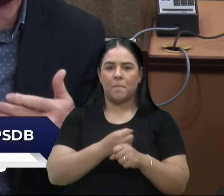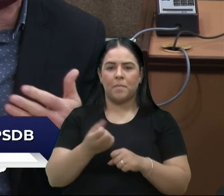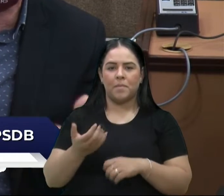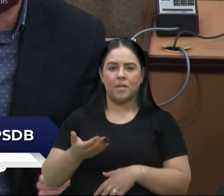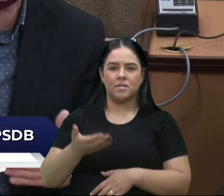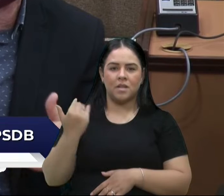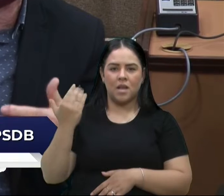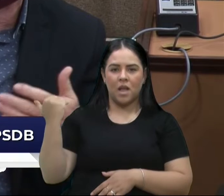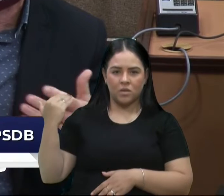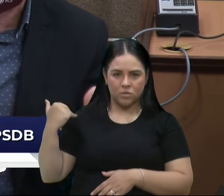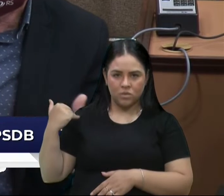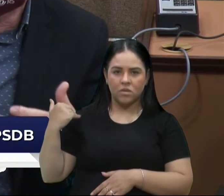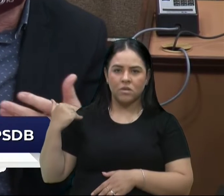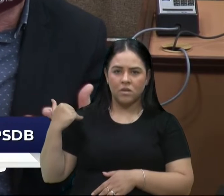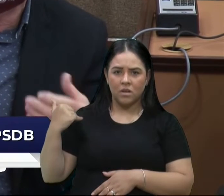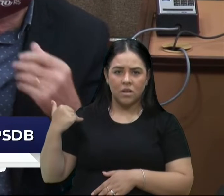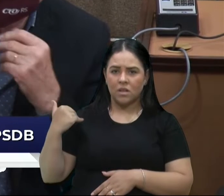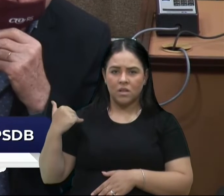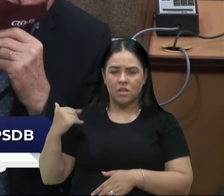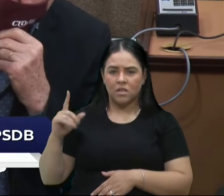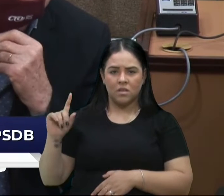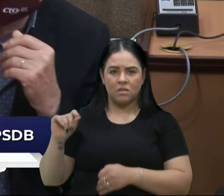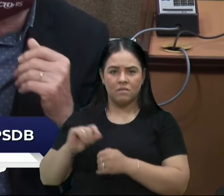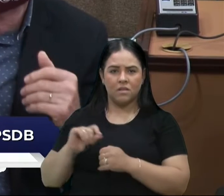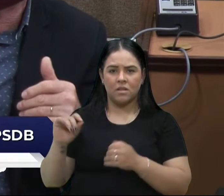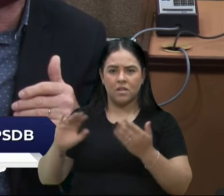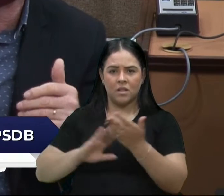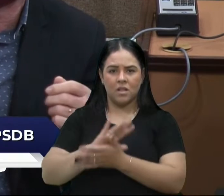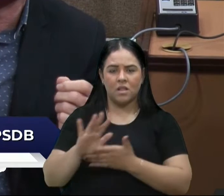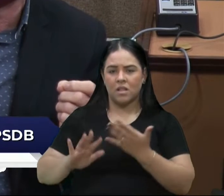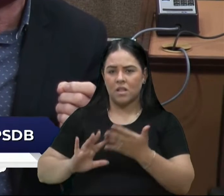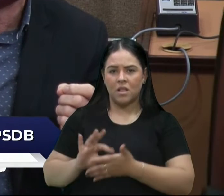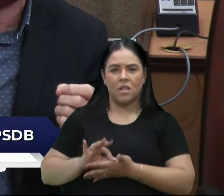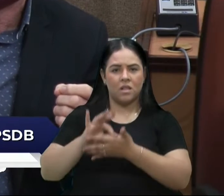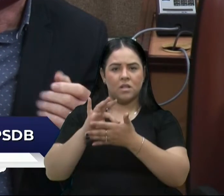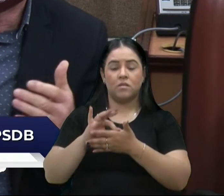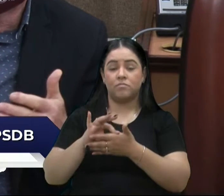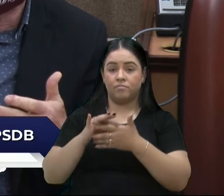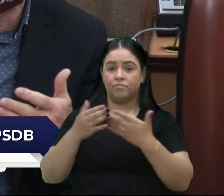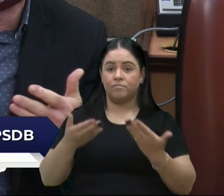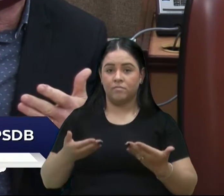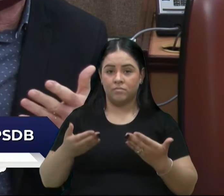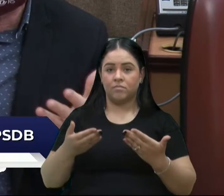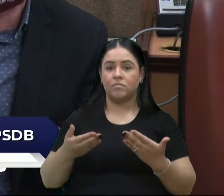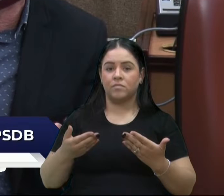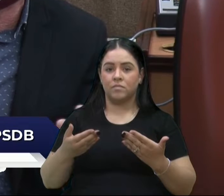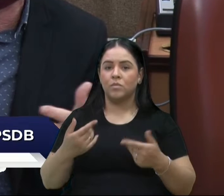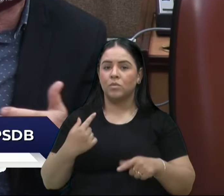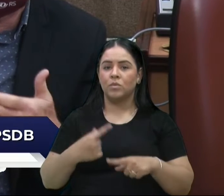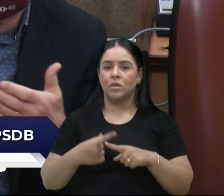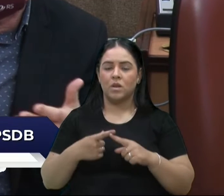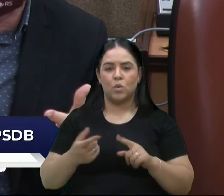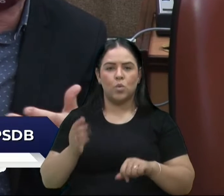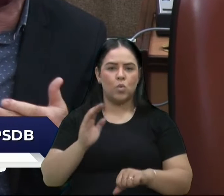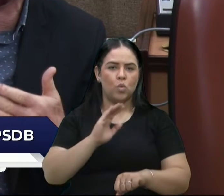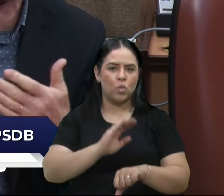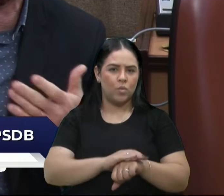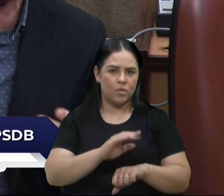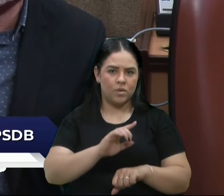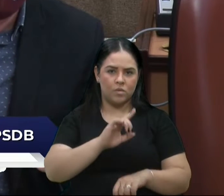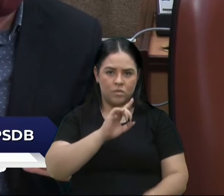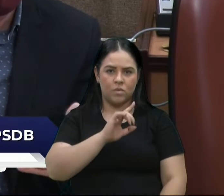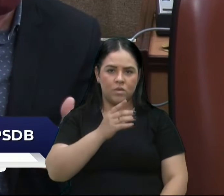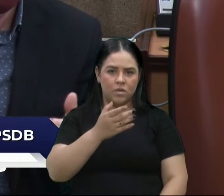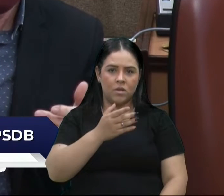se ausentado da liderança desse ponto. O culpado, graças a Deus, pelo Hospital Geral,